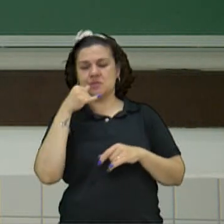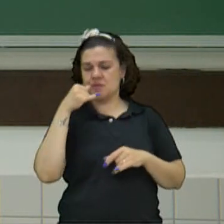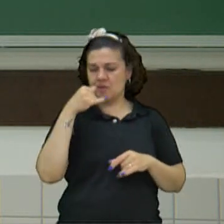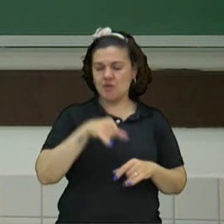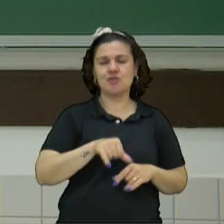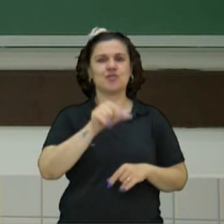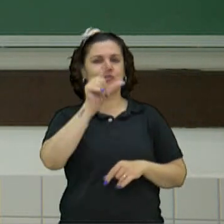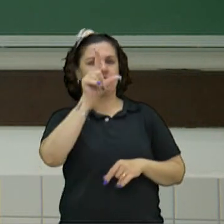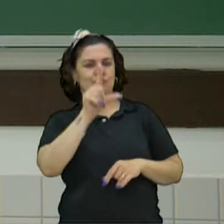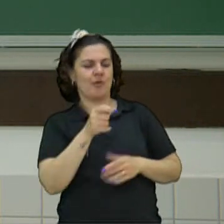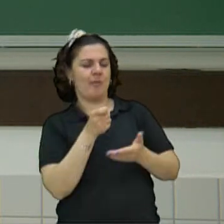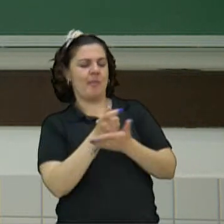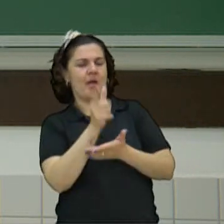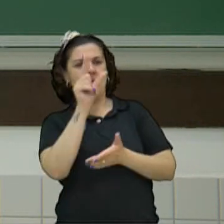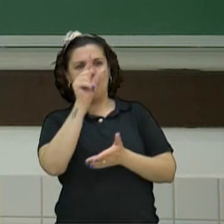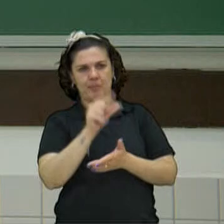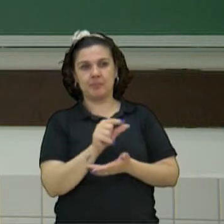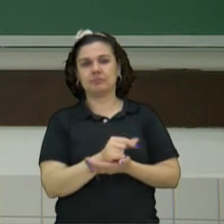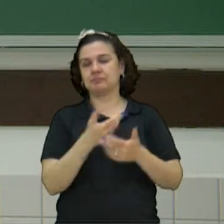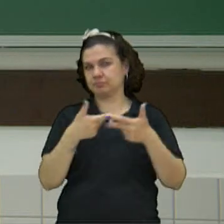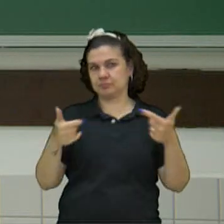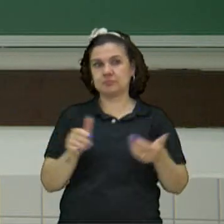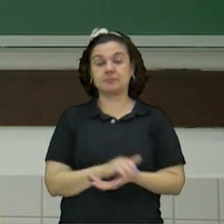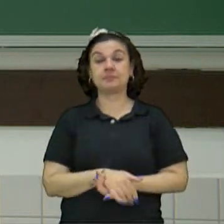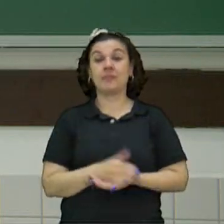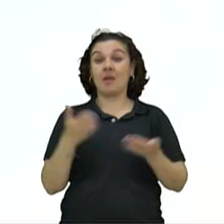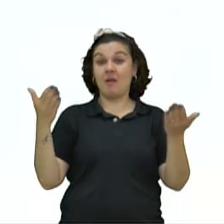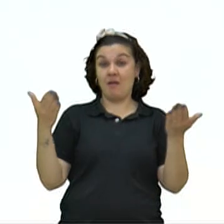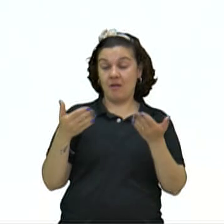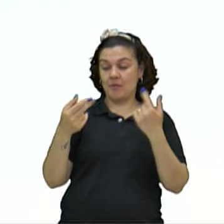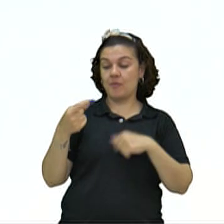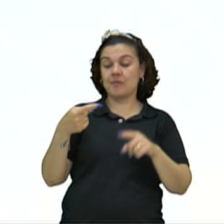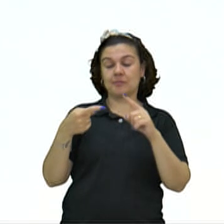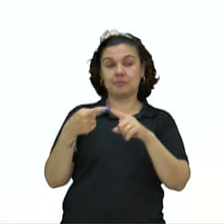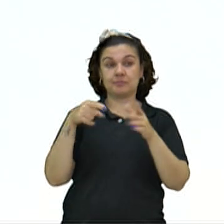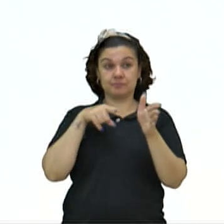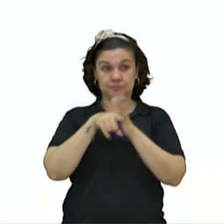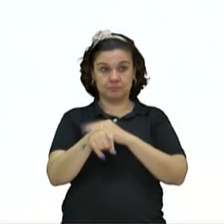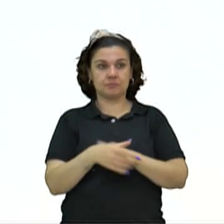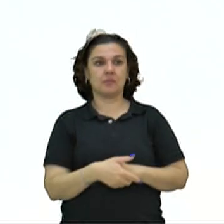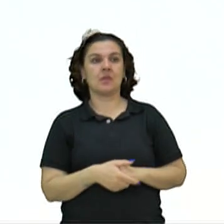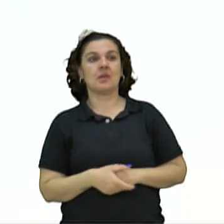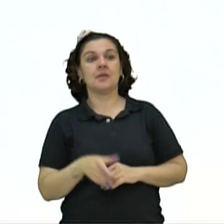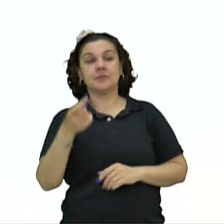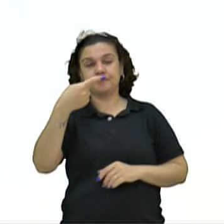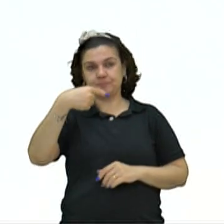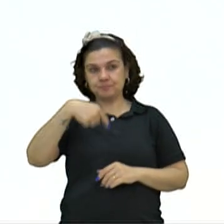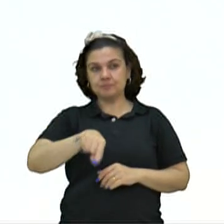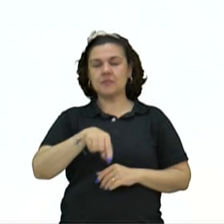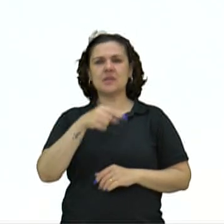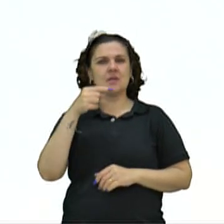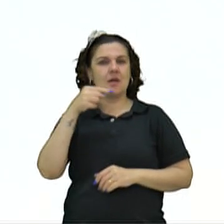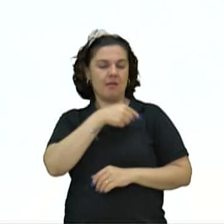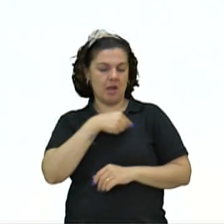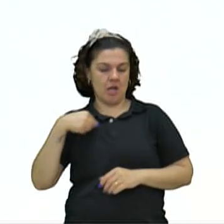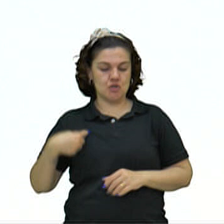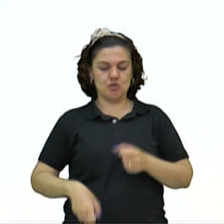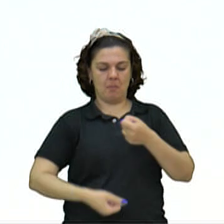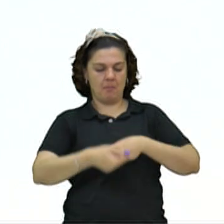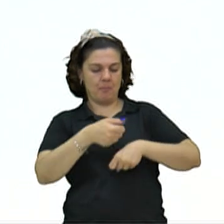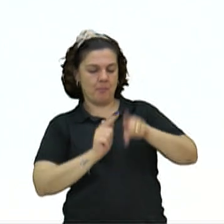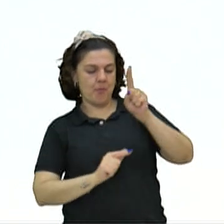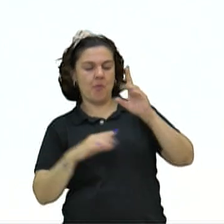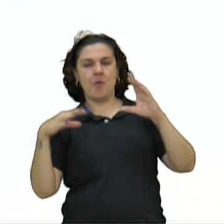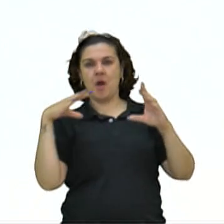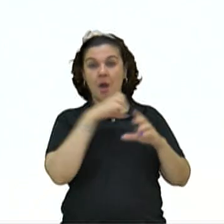valor diferenciado e assim por diante. Essa questão para você pensar, a China se transformou rapidamente no